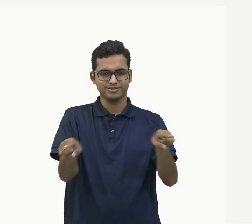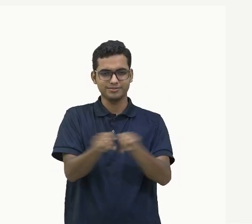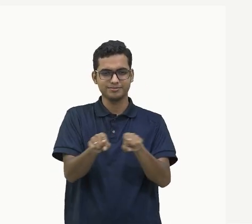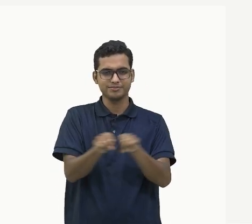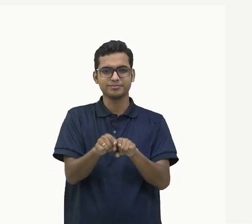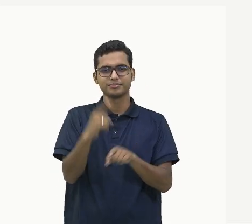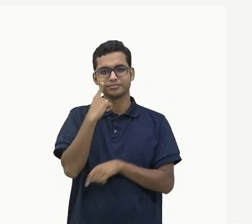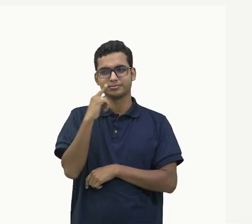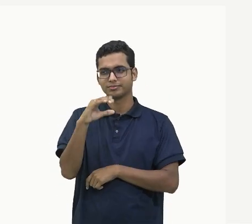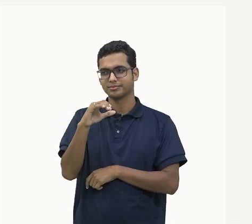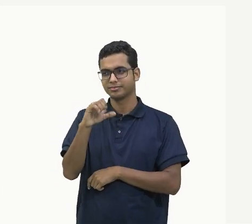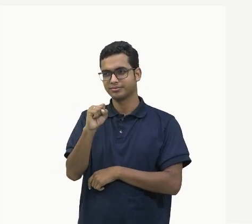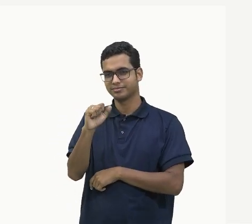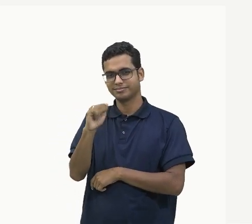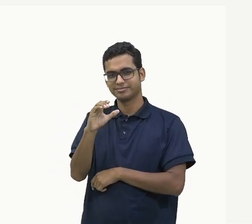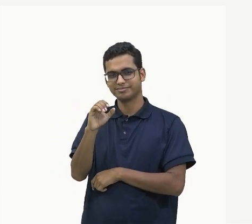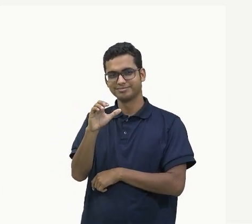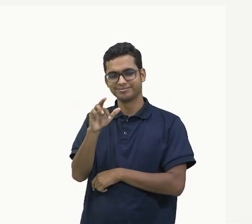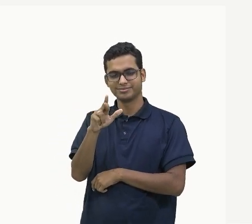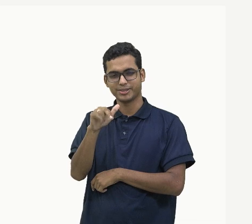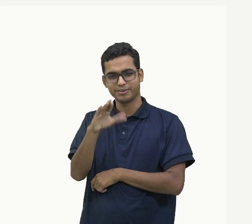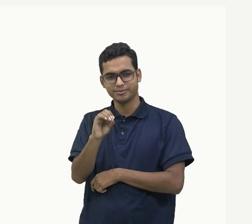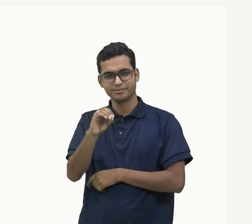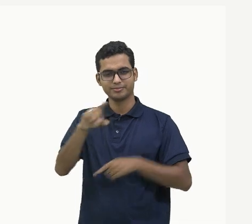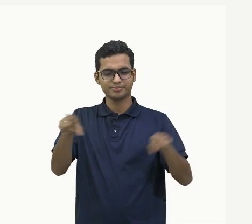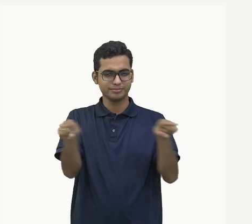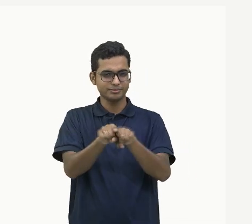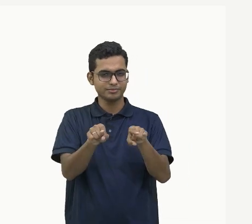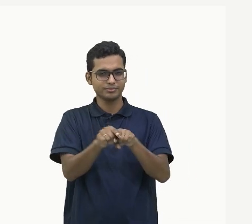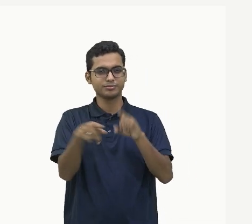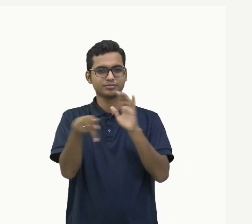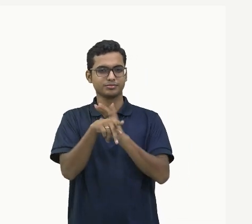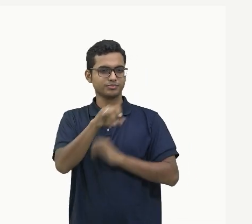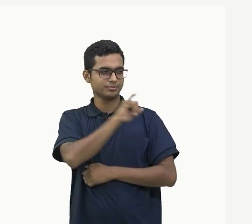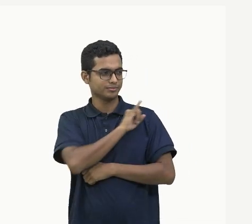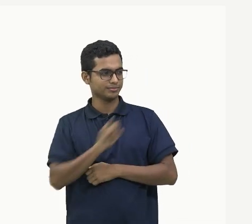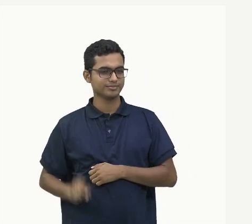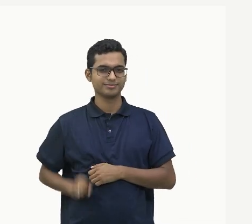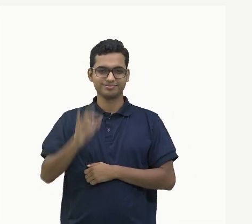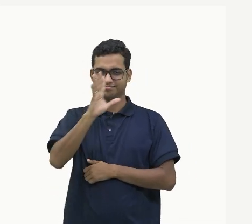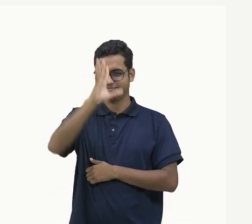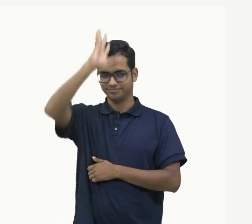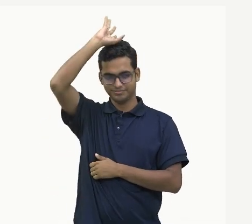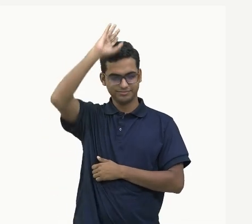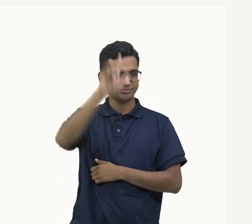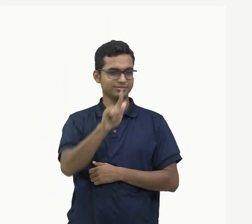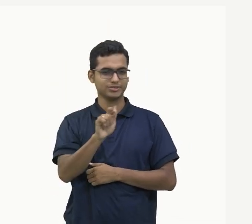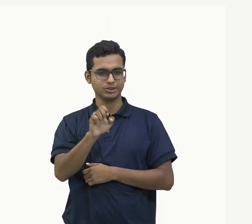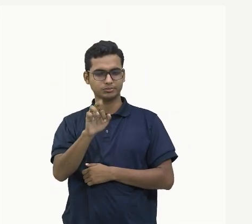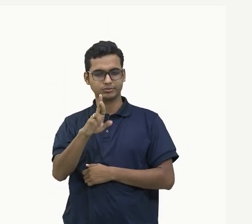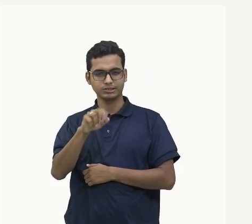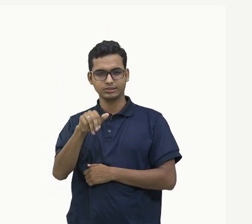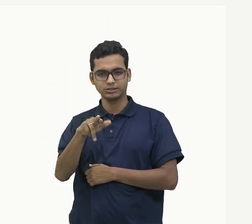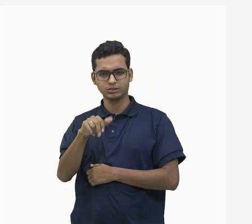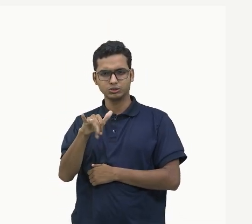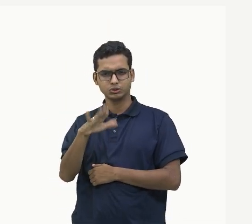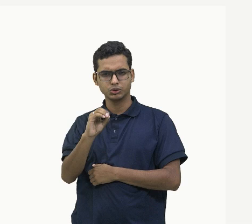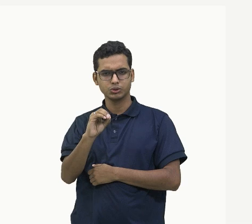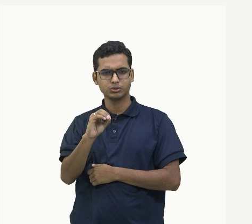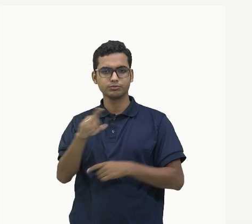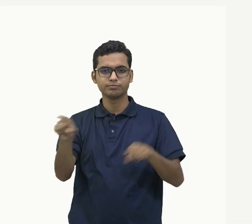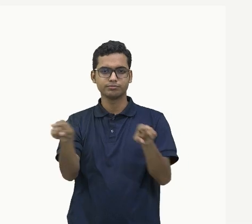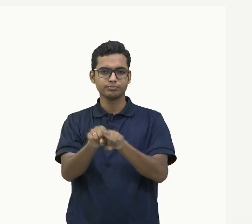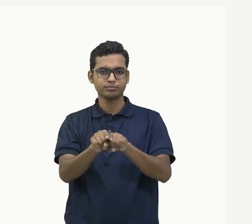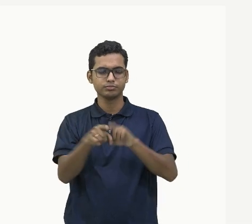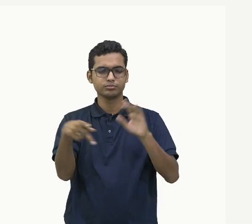Sacro Império Romano Germânico. Então, grande extensão territorial, inclusive pegando ali a botinha, onde hoje